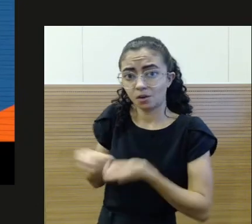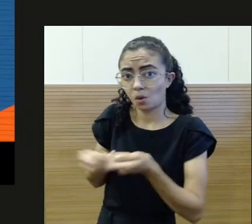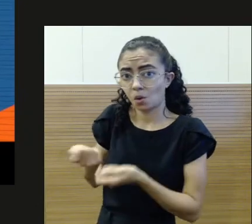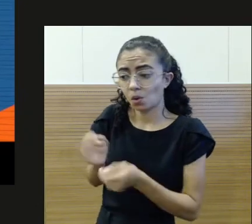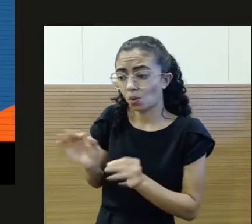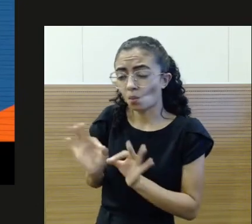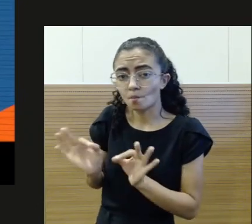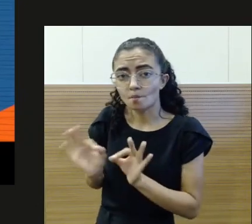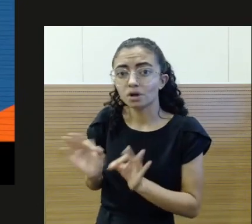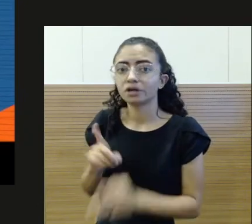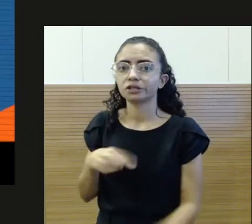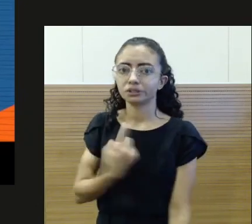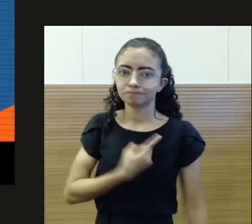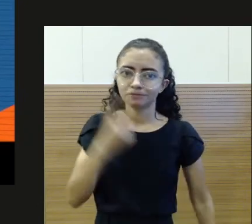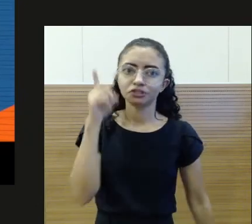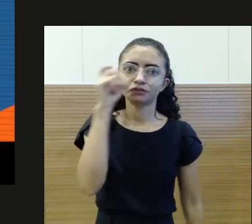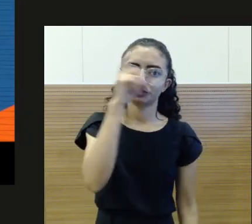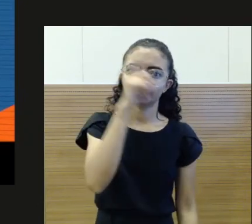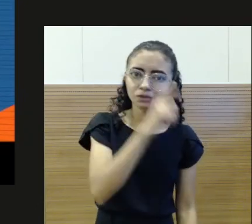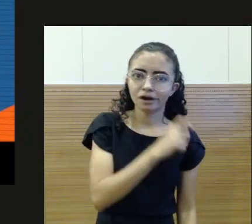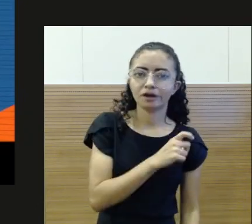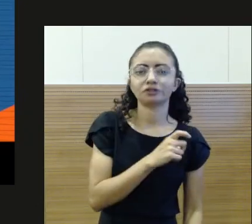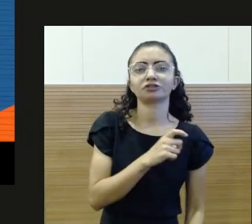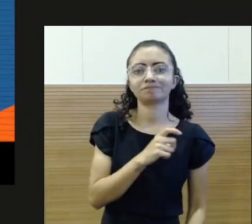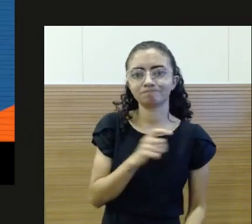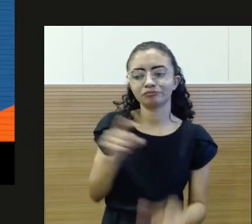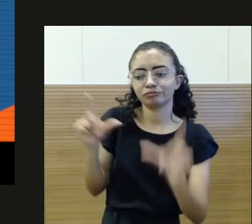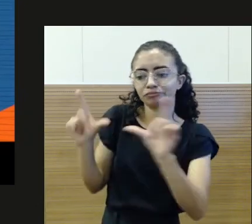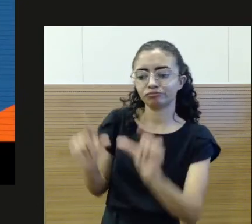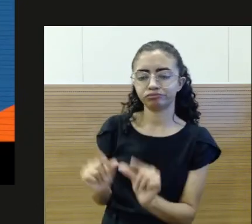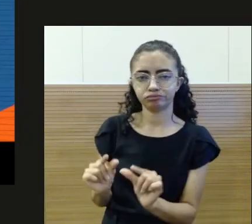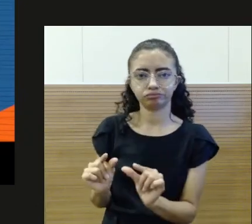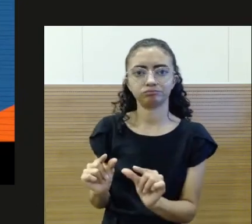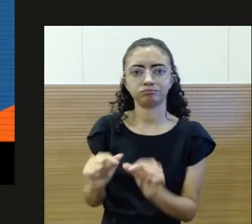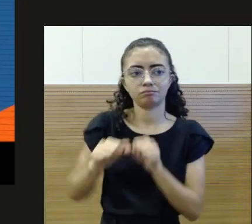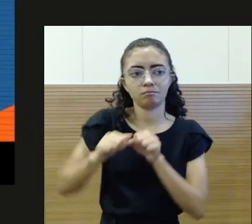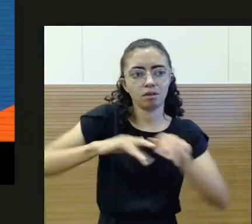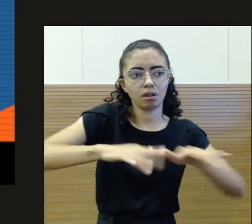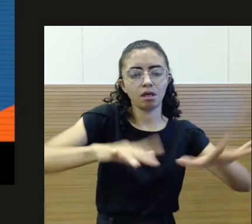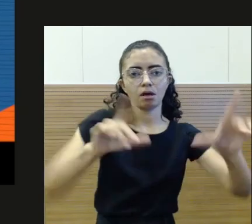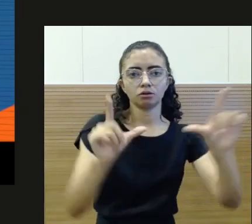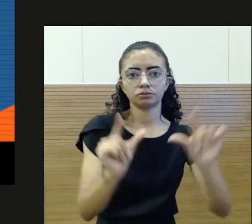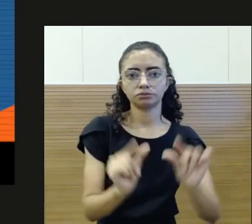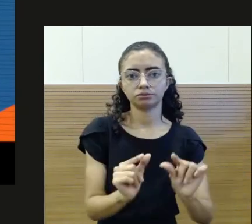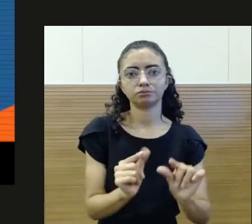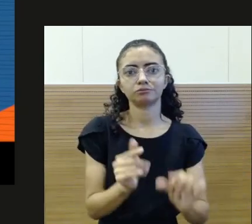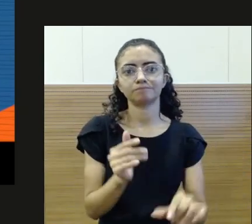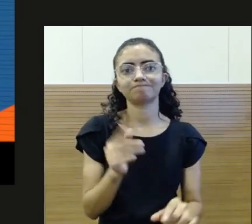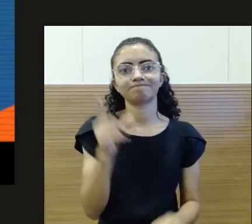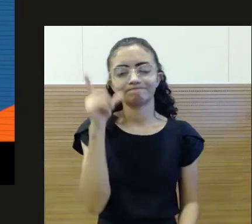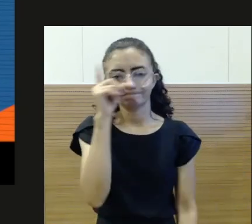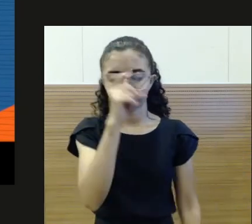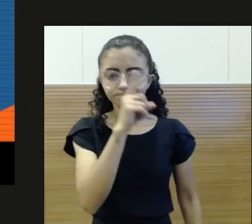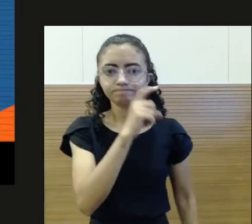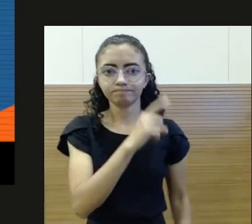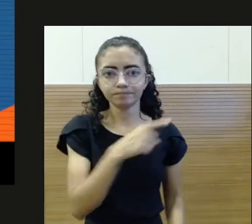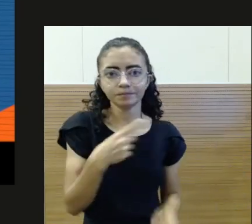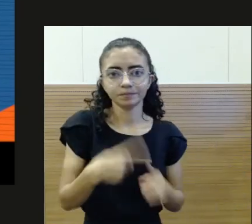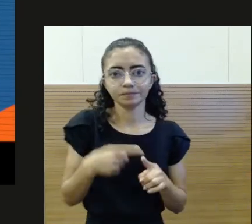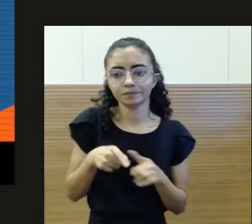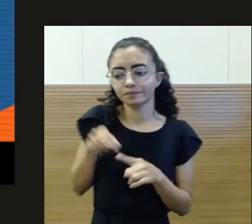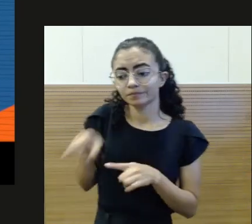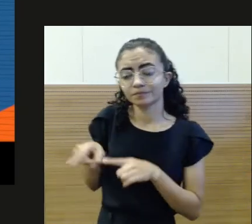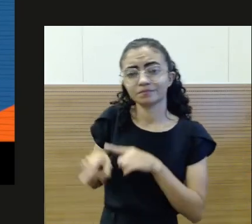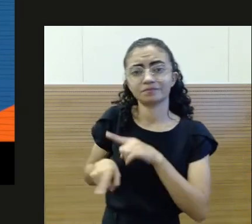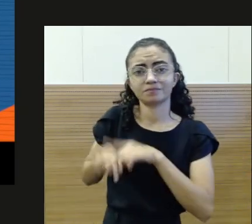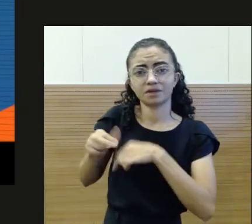conseguir frear essa expansão, porque a gente nunca vai ter a mesma quantidade de recursos que essas corporações têm, e